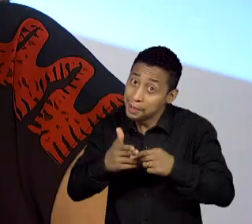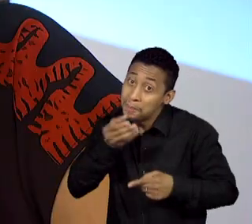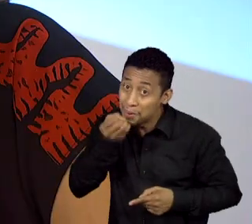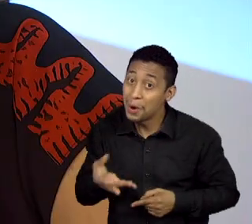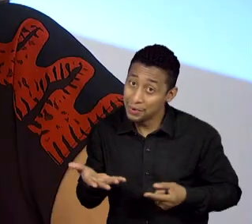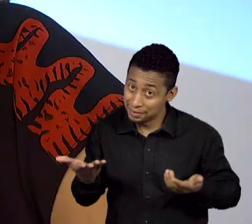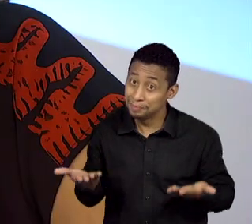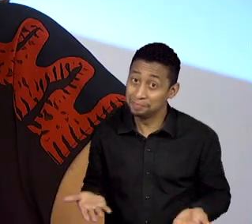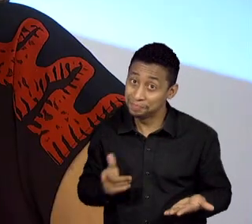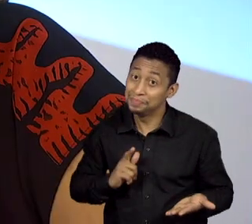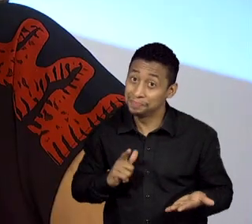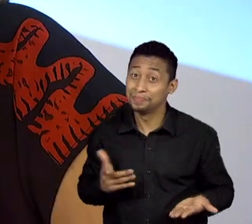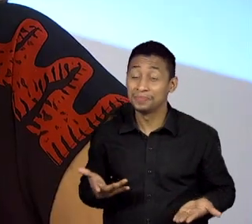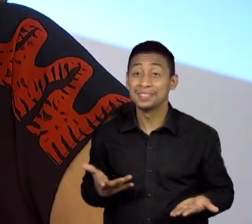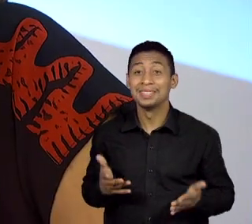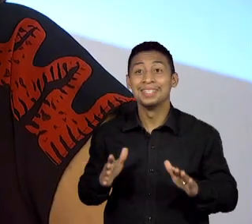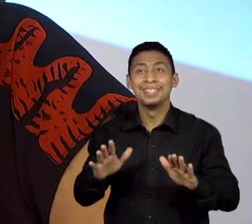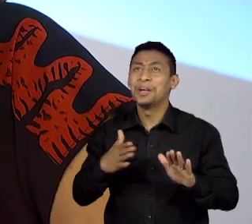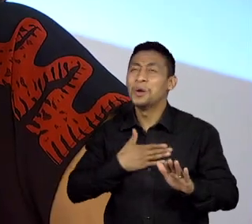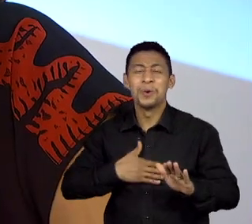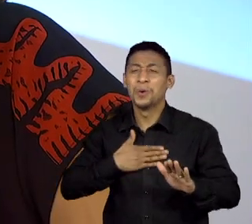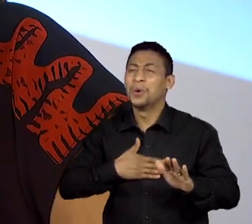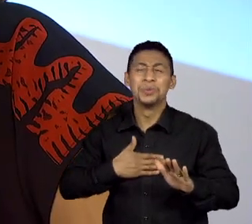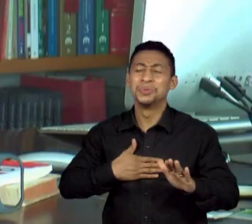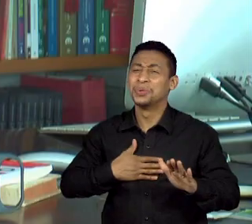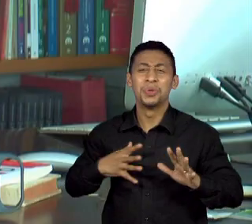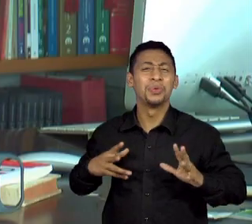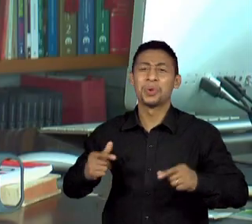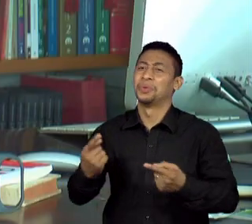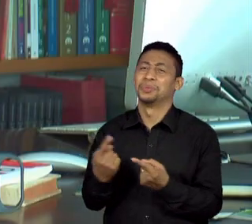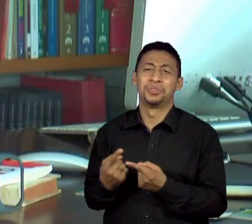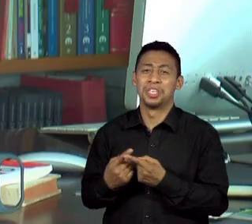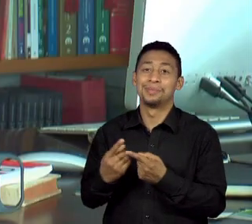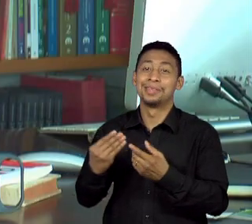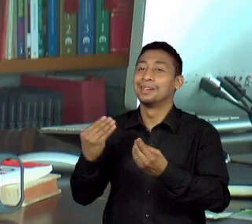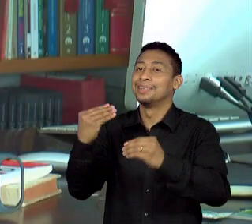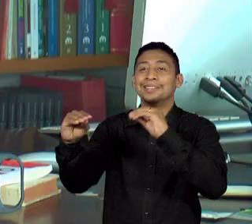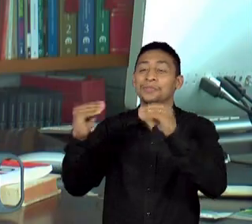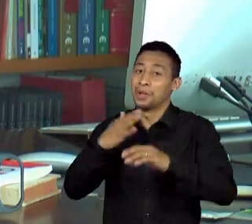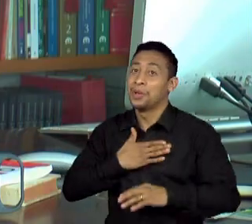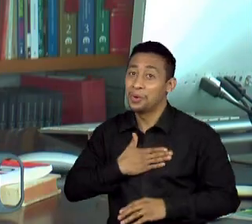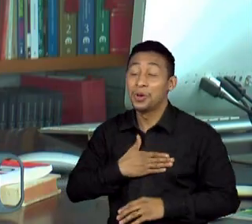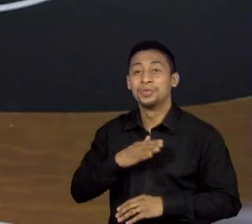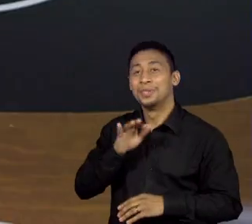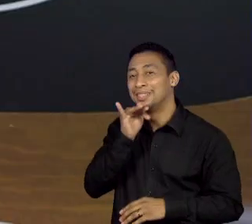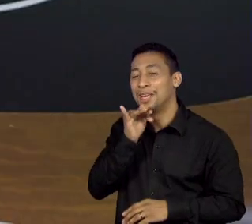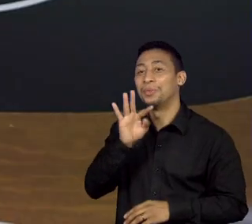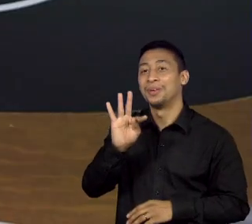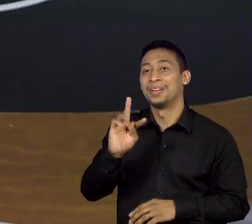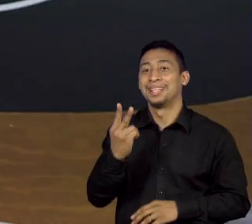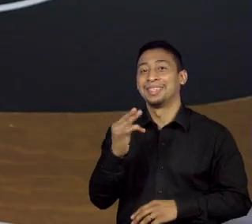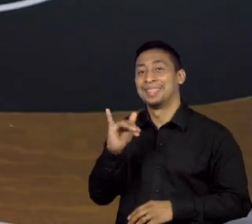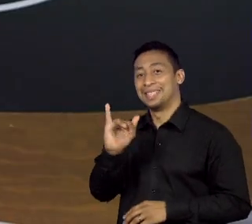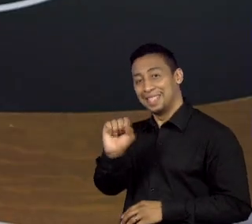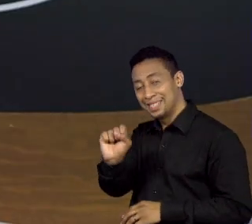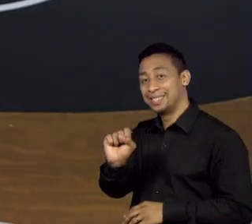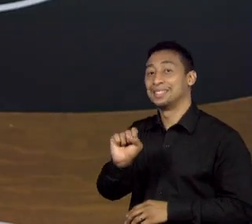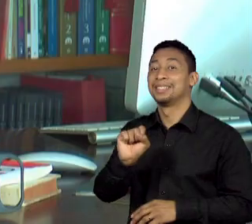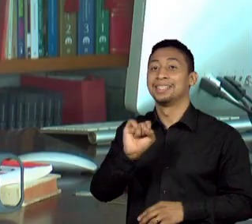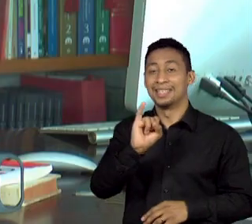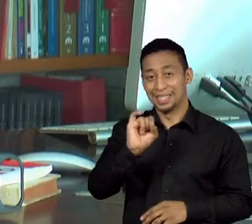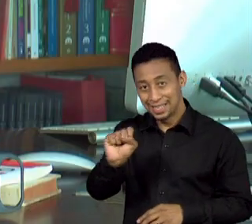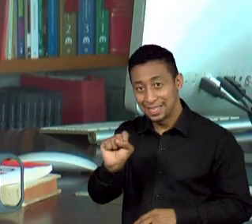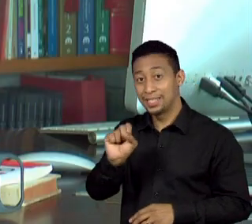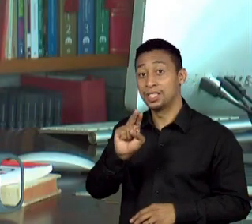né? Algumas, eu gosto de todo tipo, assim, desde novelas como This Is Us, assim, até Euforia. Eu vi o